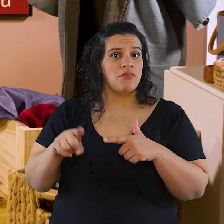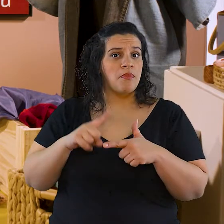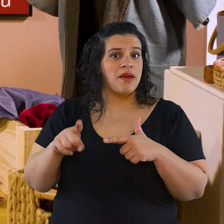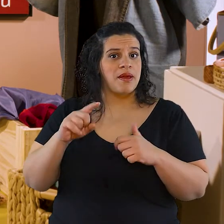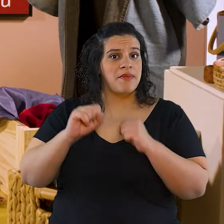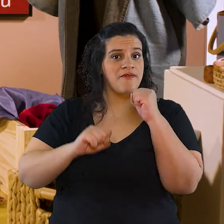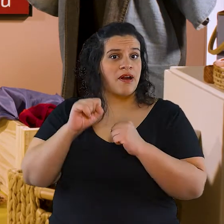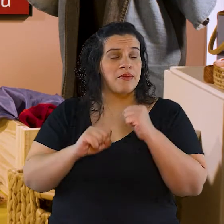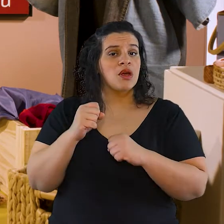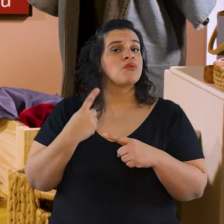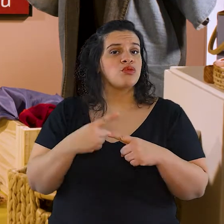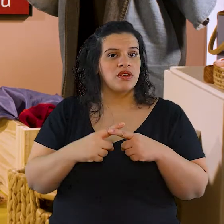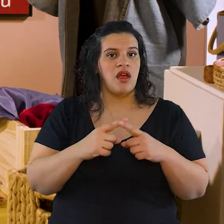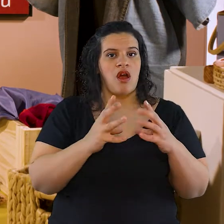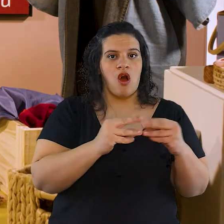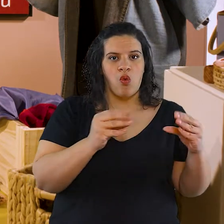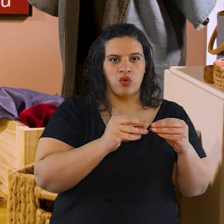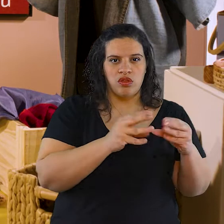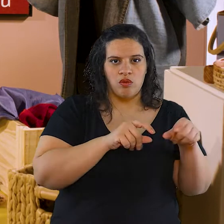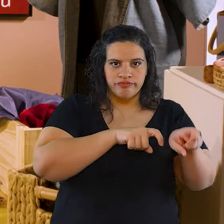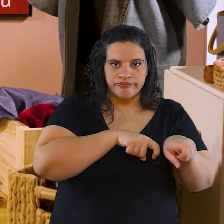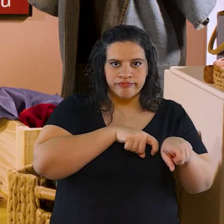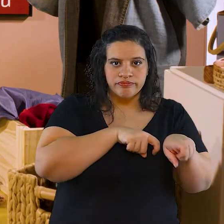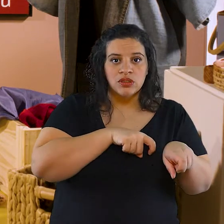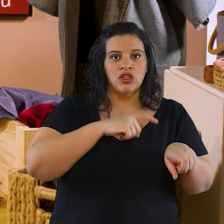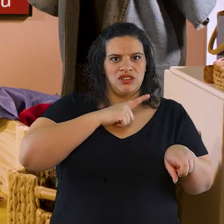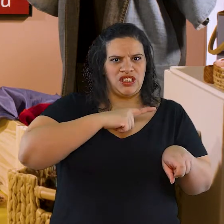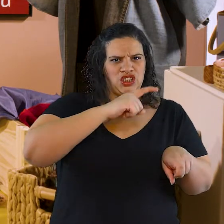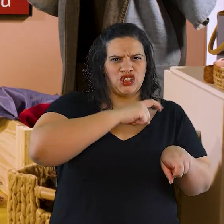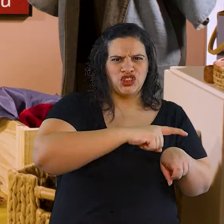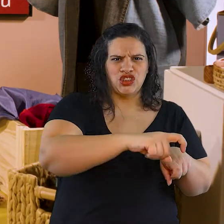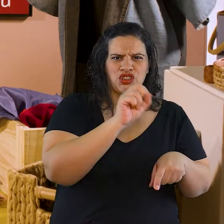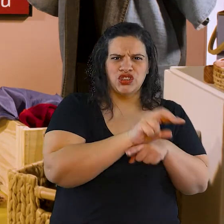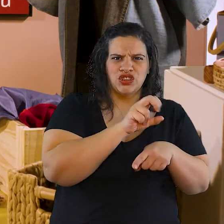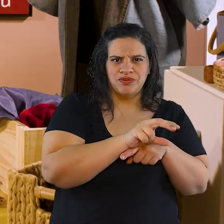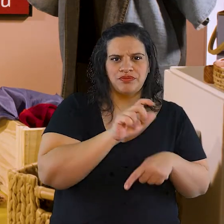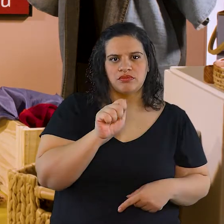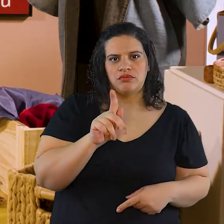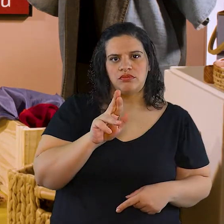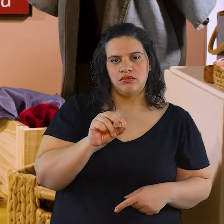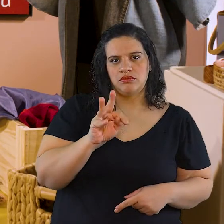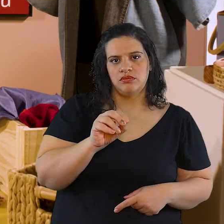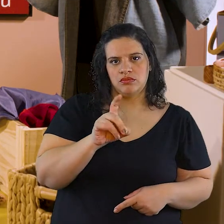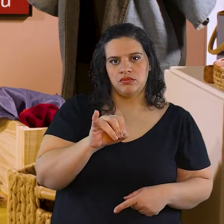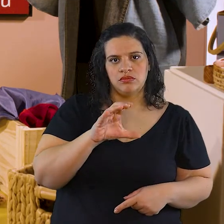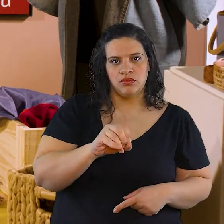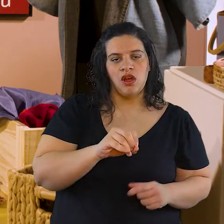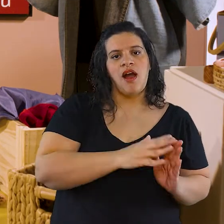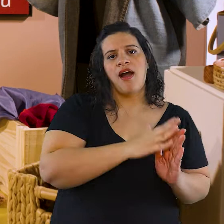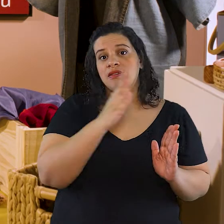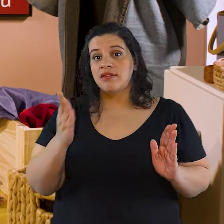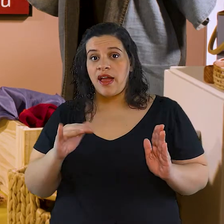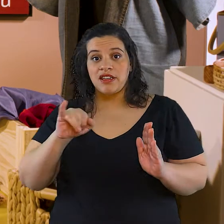sua cadeia de produção, porque desde o algodão é usado agrotóxicos e até chegar na gente, então, do plantio do